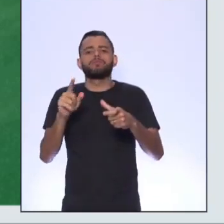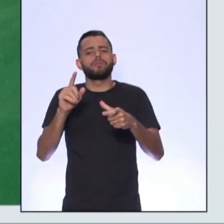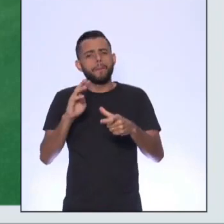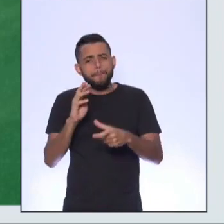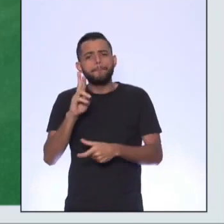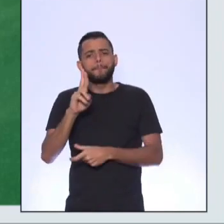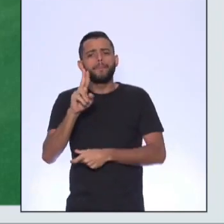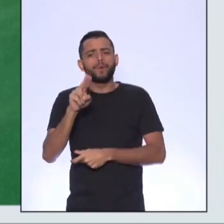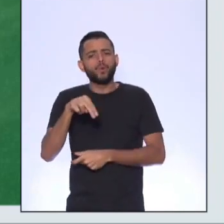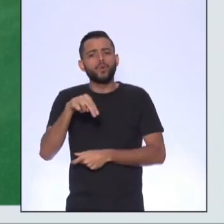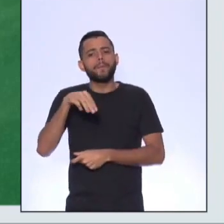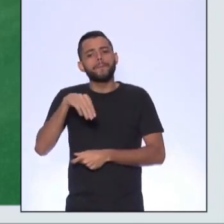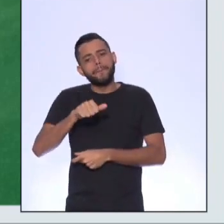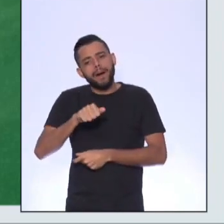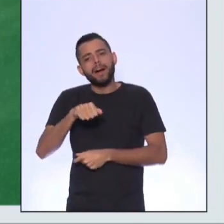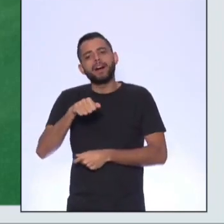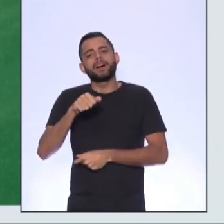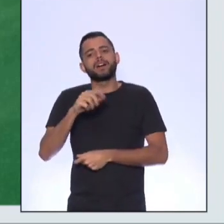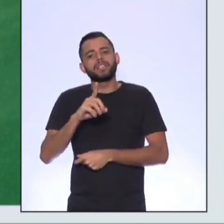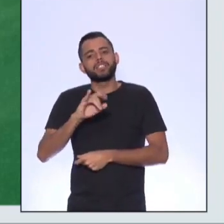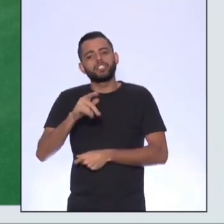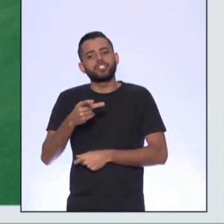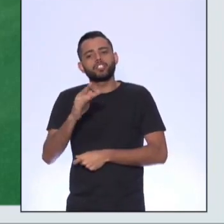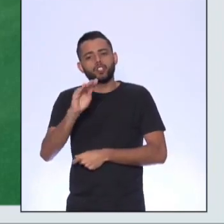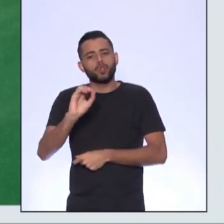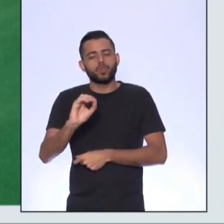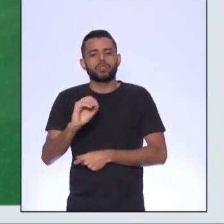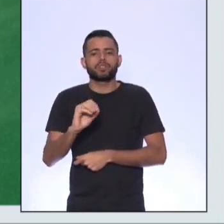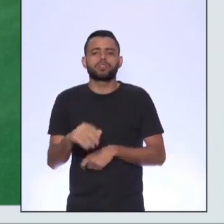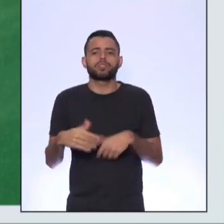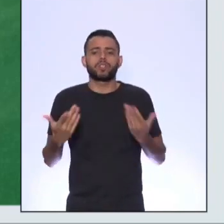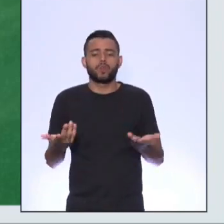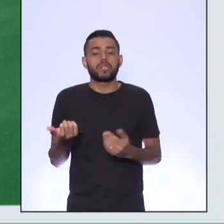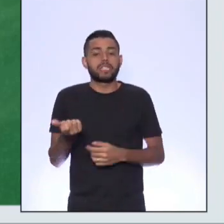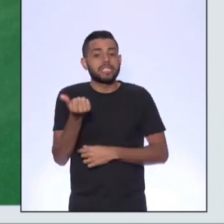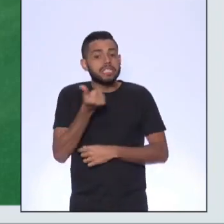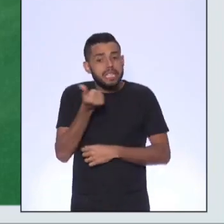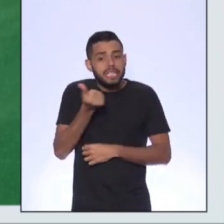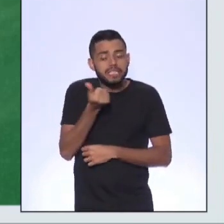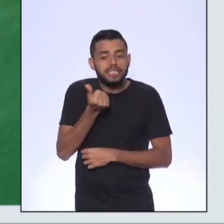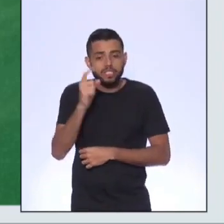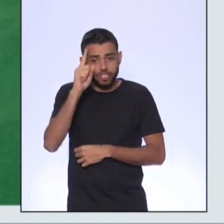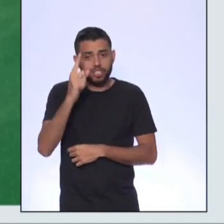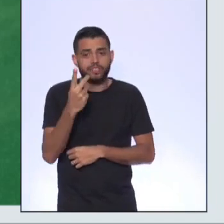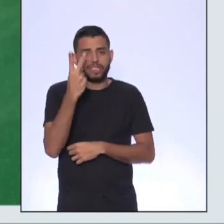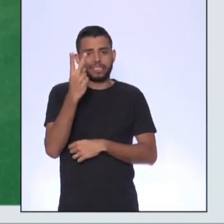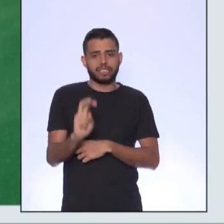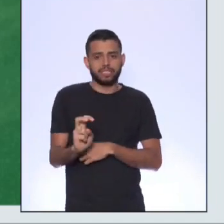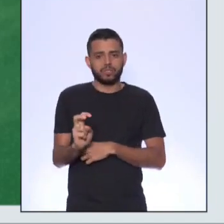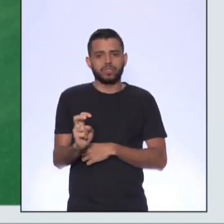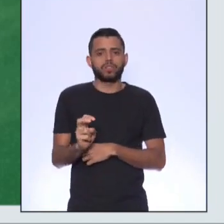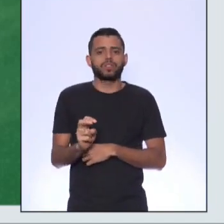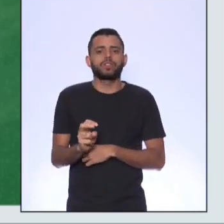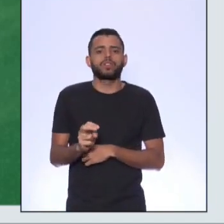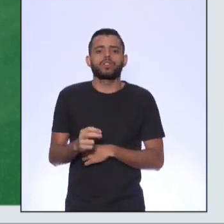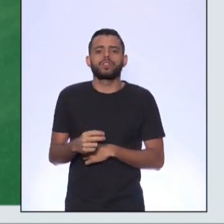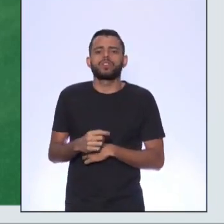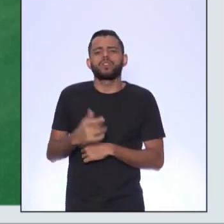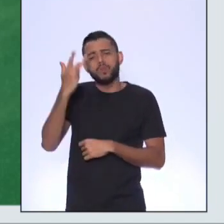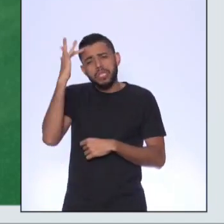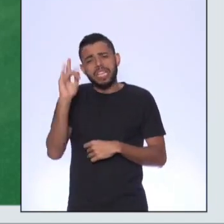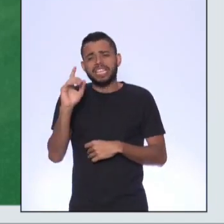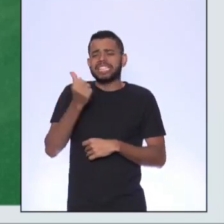Na região metropolitana de Belo Horizonte, se rompeu no fim da manhã desta sexta-feira, dia 25. Eu não sei se foi na sexta ou se foi no